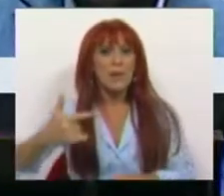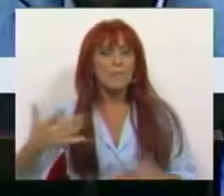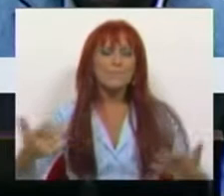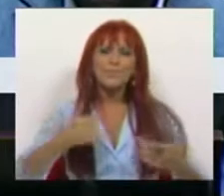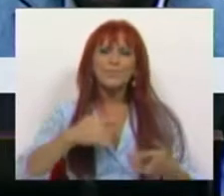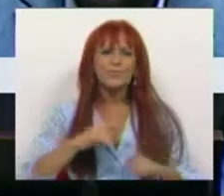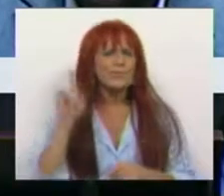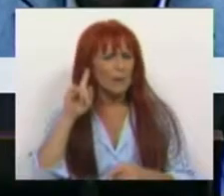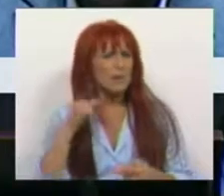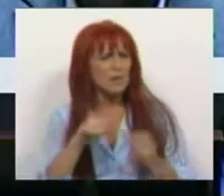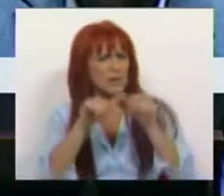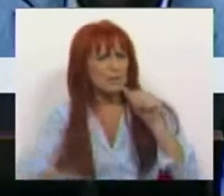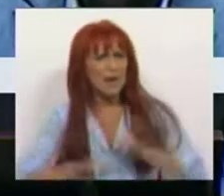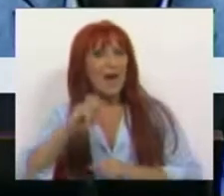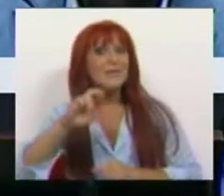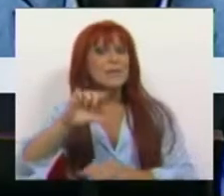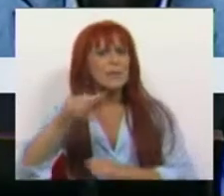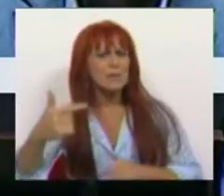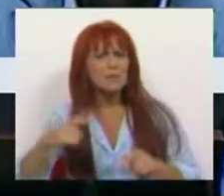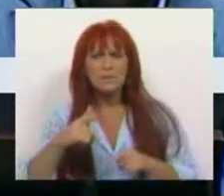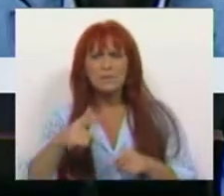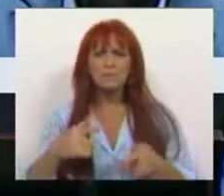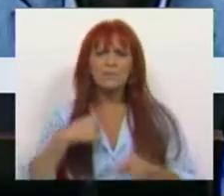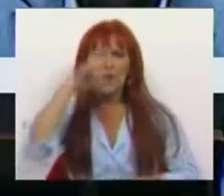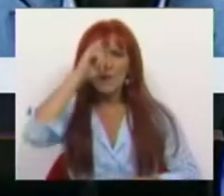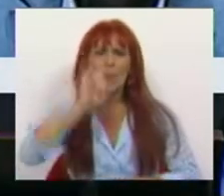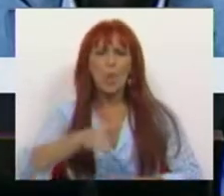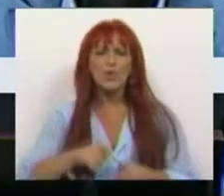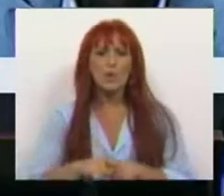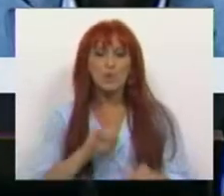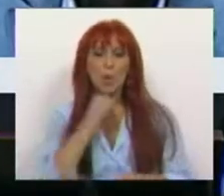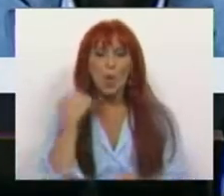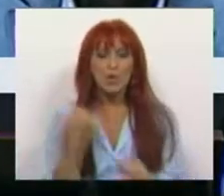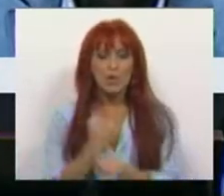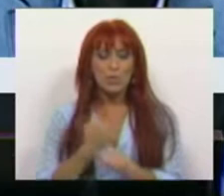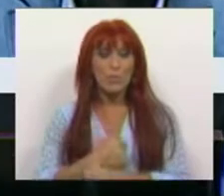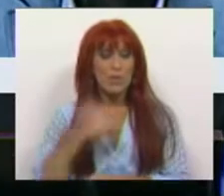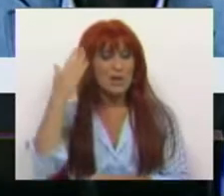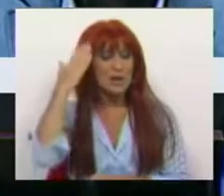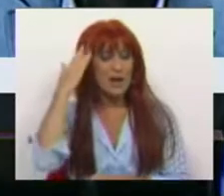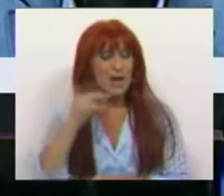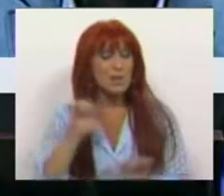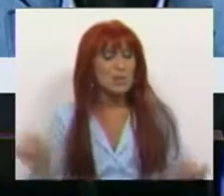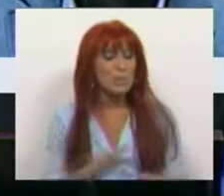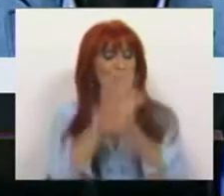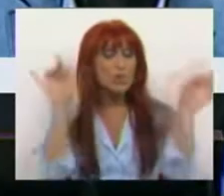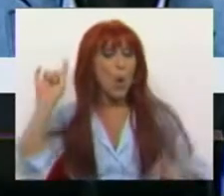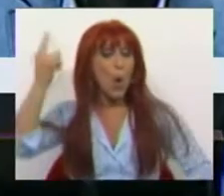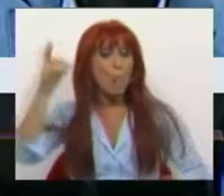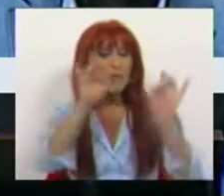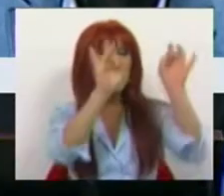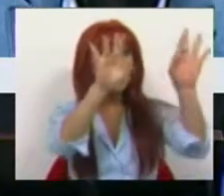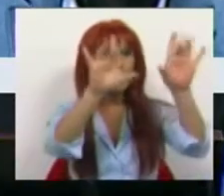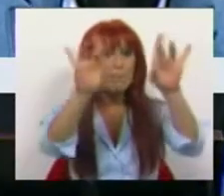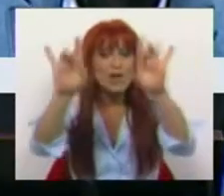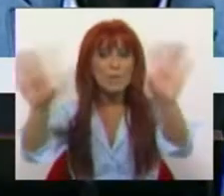de, valorizando a intervenção da ACT, de lembrar o seguinte: o Código de Trabalho prevê explicitamente que em casos de